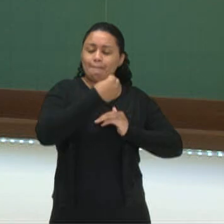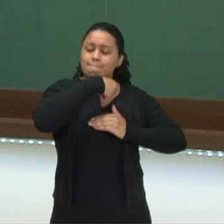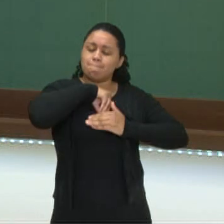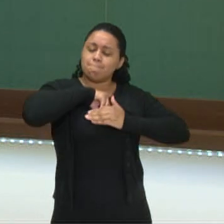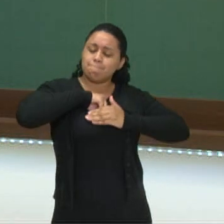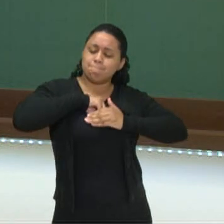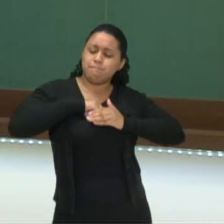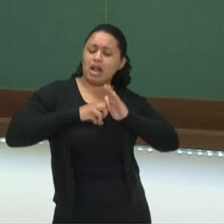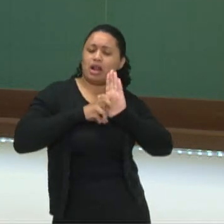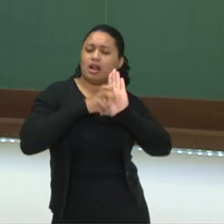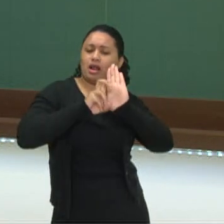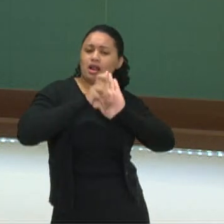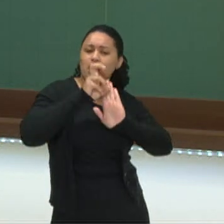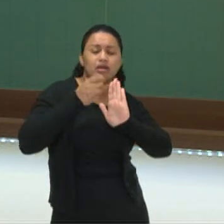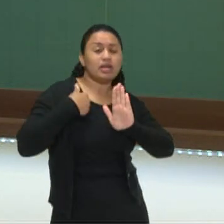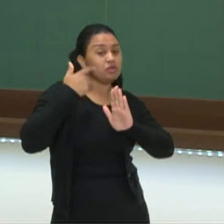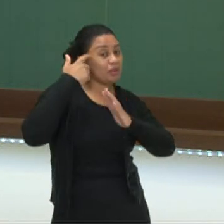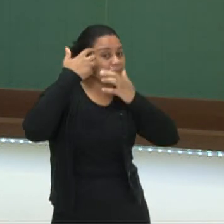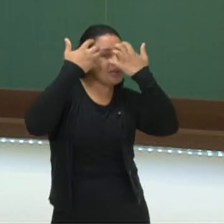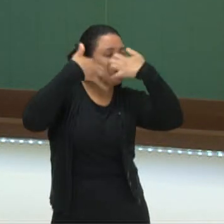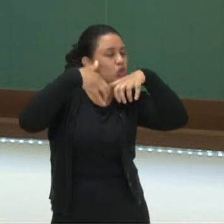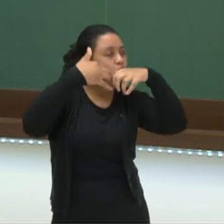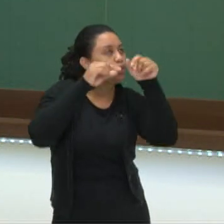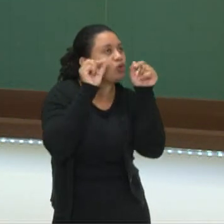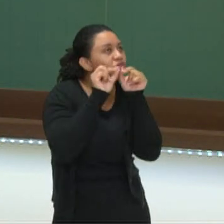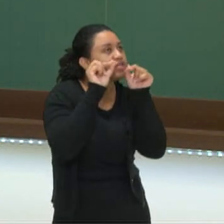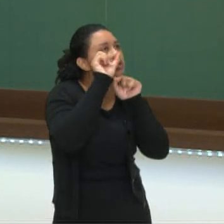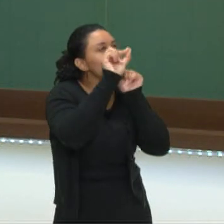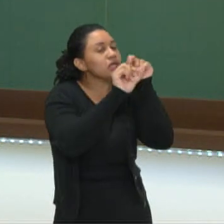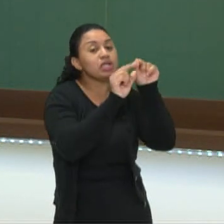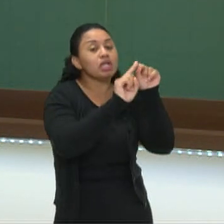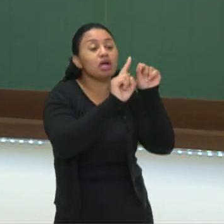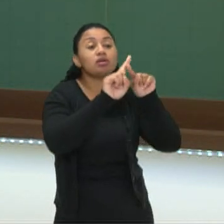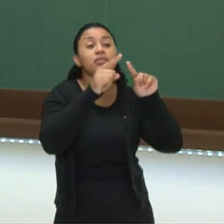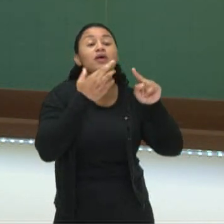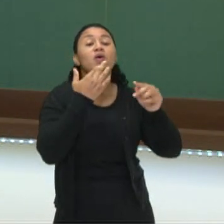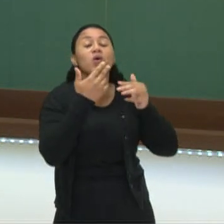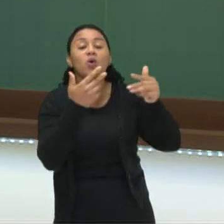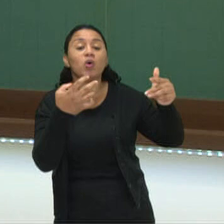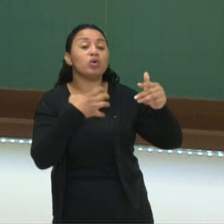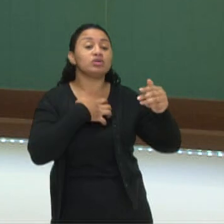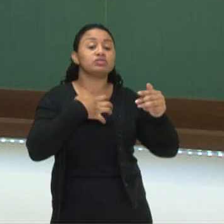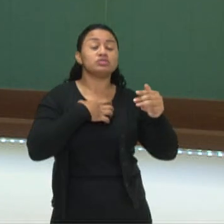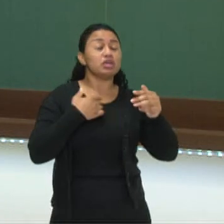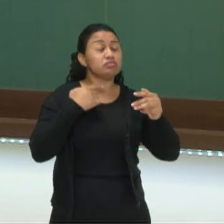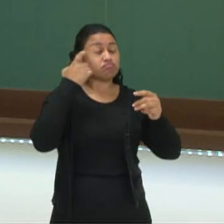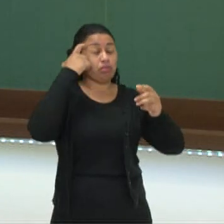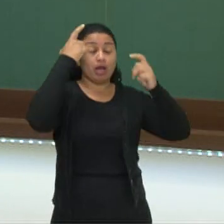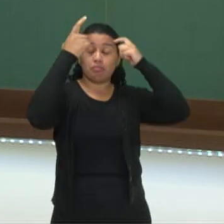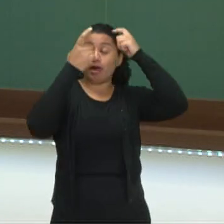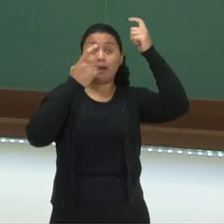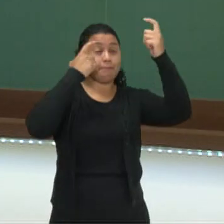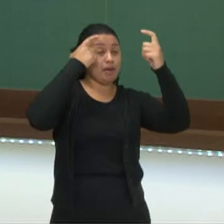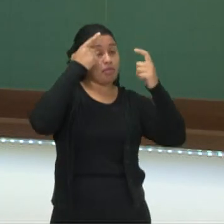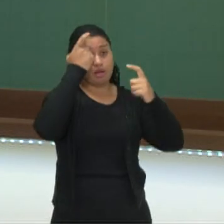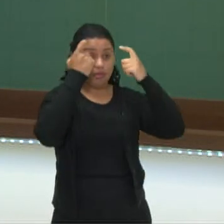dentro, que ele não começou nem a pensar muito, mas as cores e as formas vinham vindo na sua mente ao momento que ele ia fazendo os pincelados. Ou